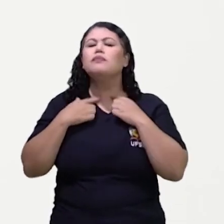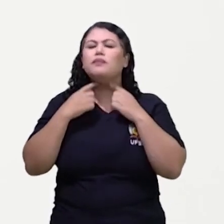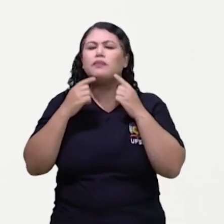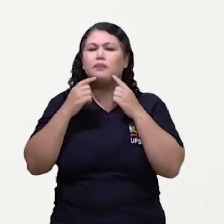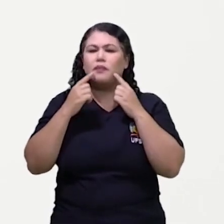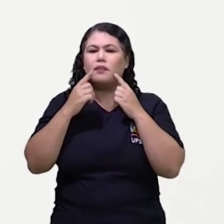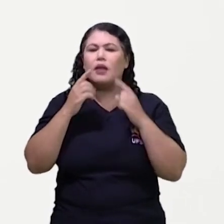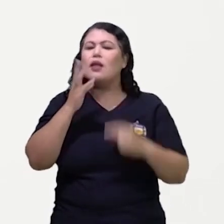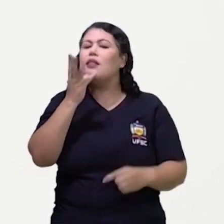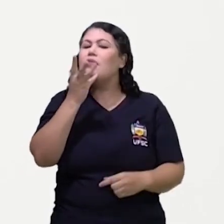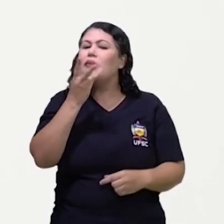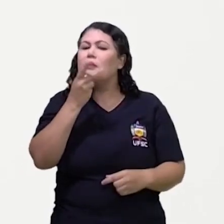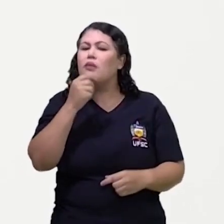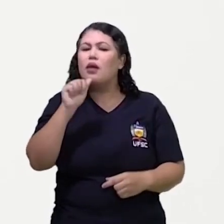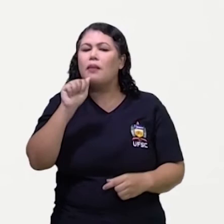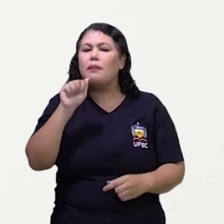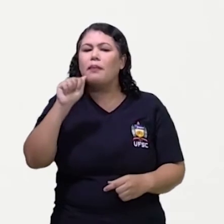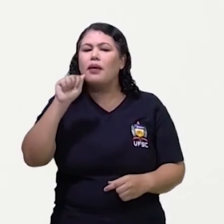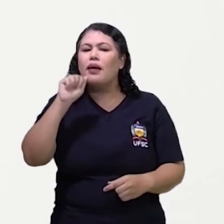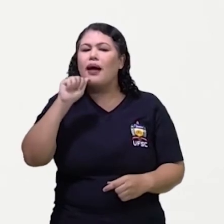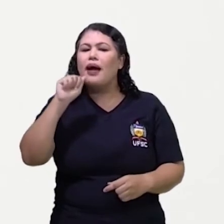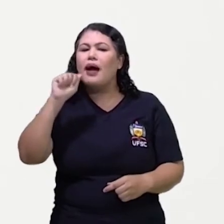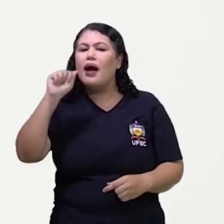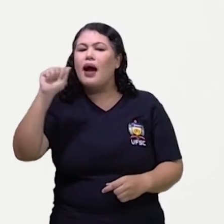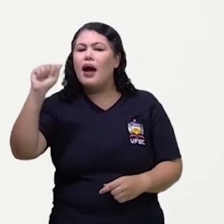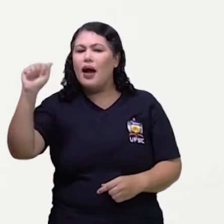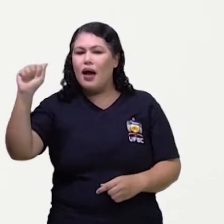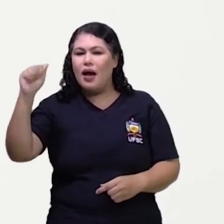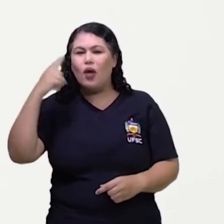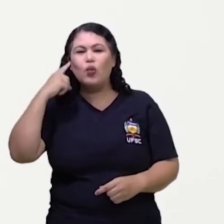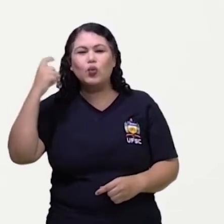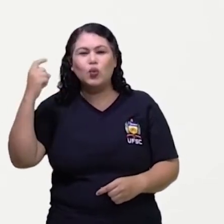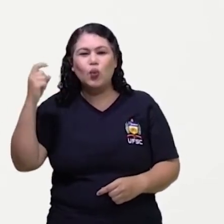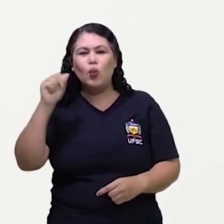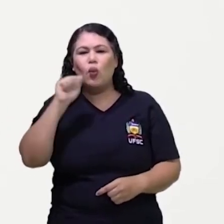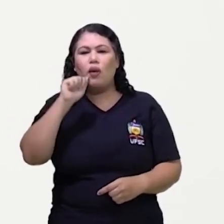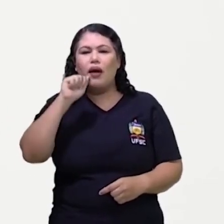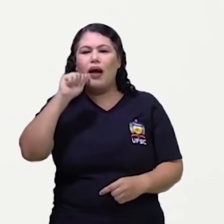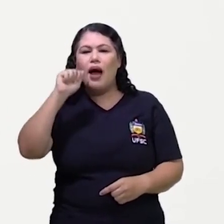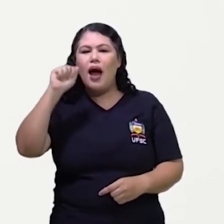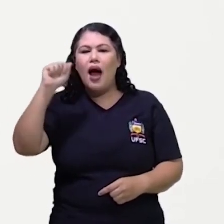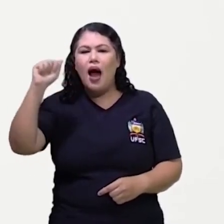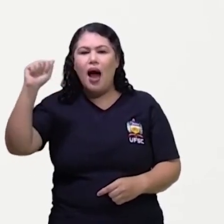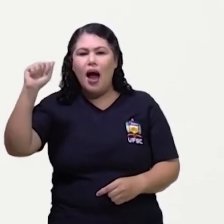Água. Lembra que eu coloquei aquela parte alta e aquela parte baixa lá no começo? Olha.